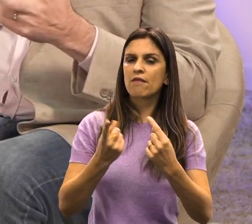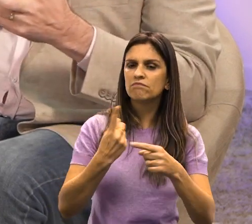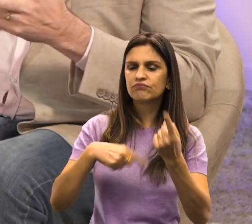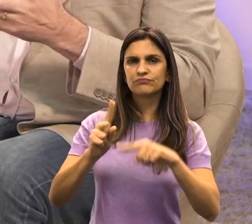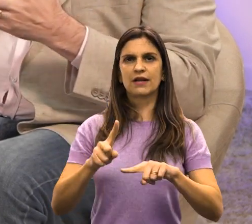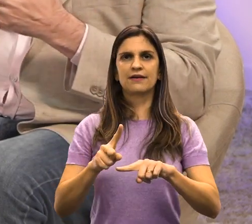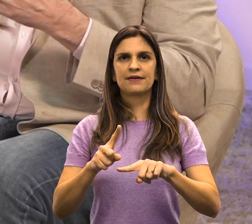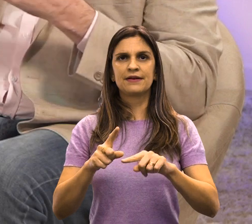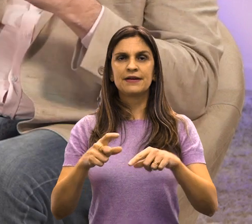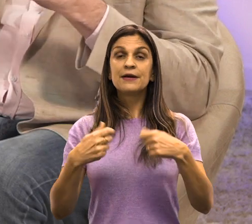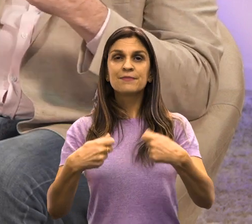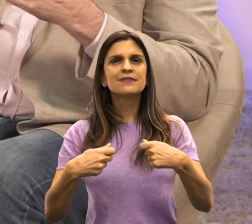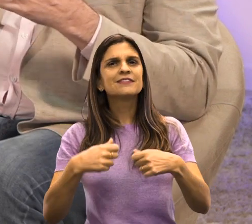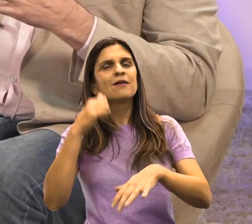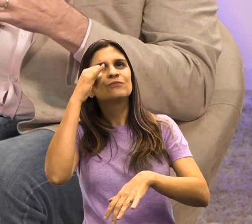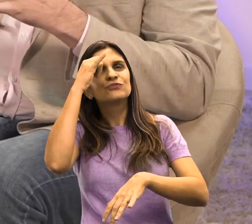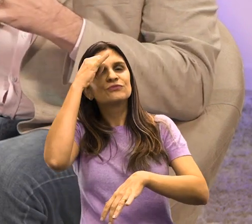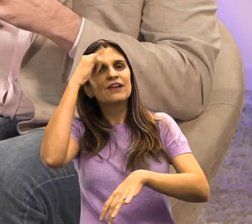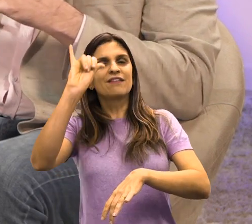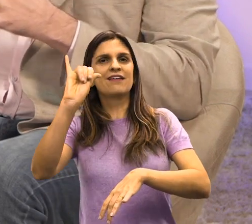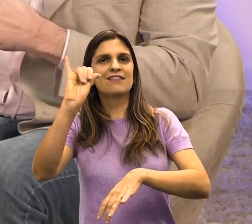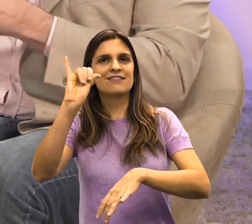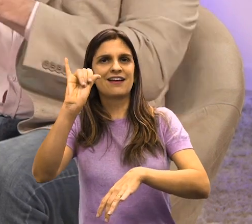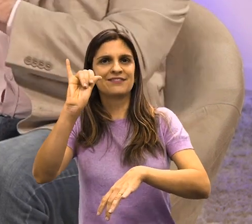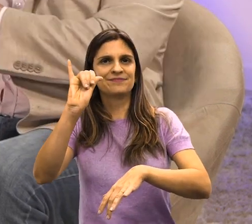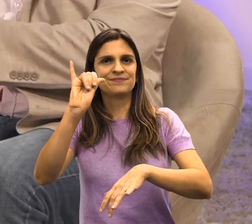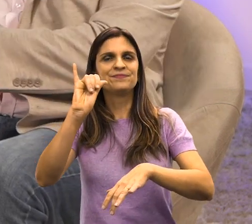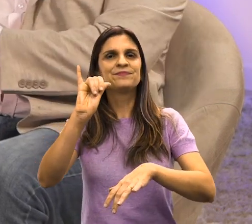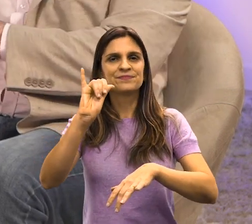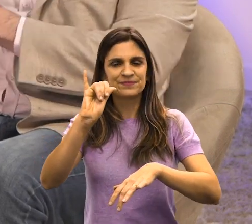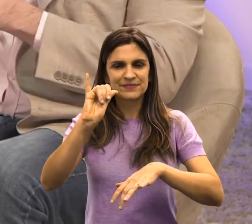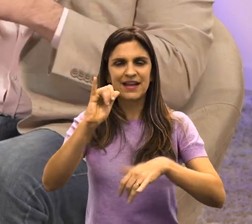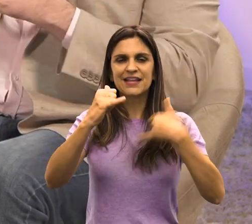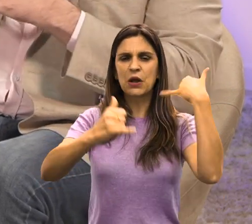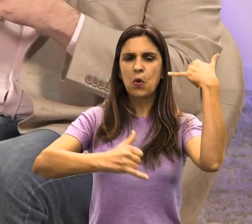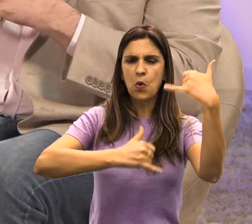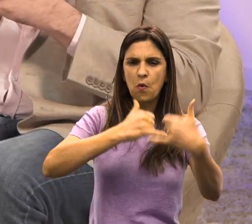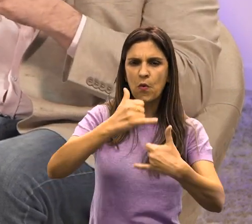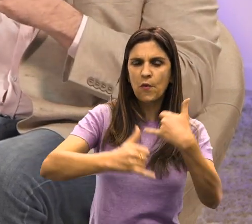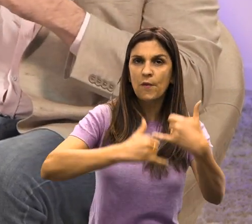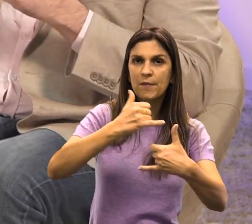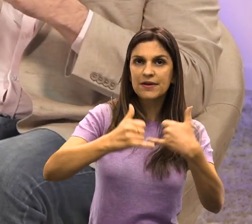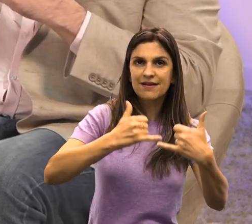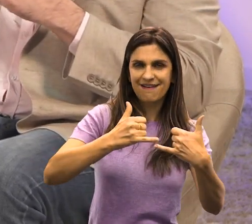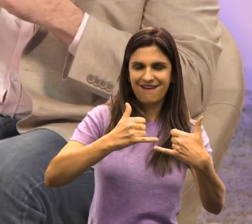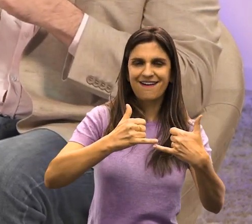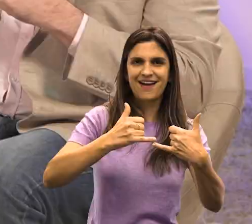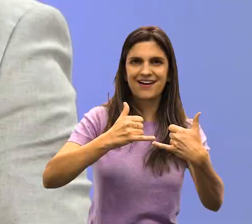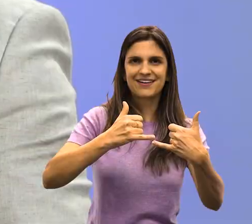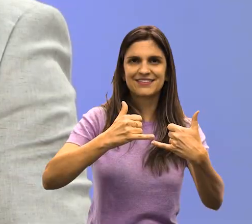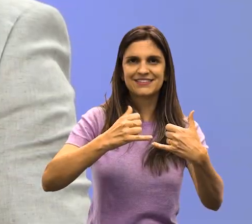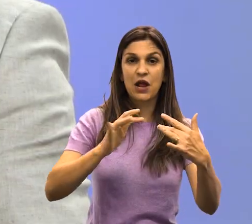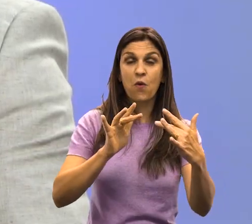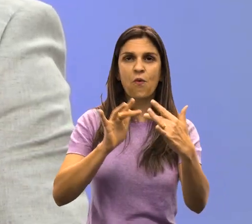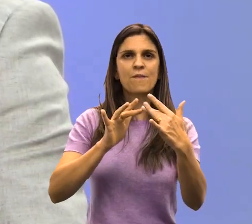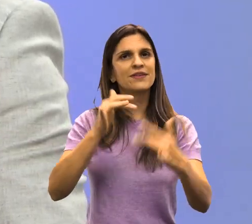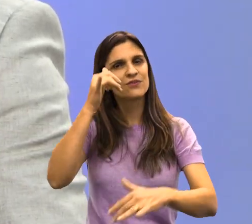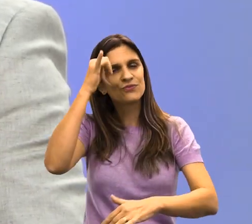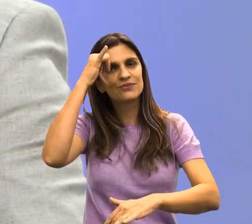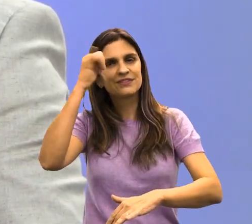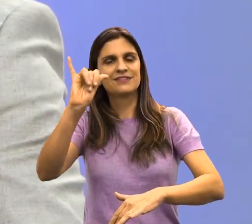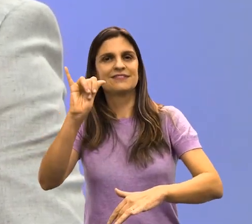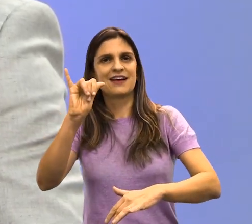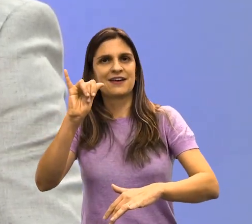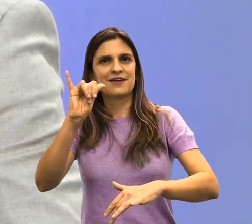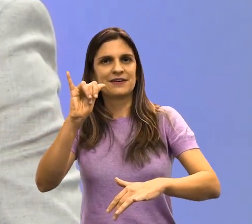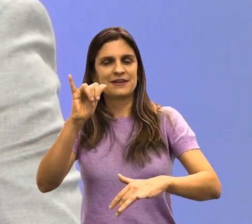desenvolver essa capacidade de aprendizado via brincadeira, né, garante uma infância